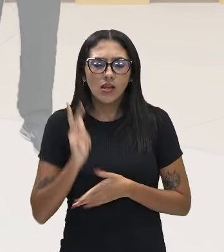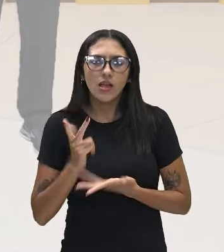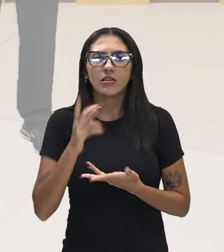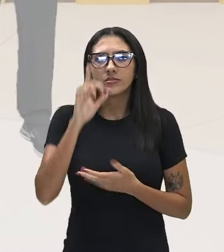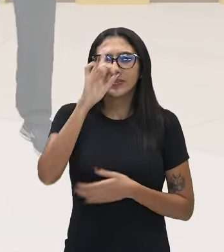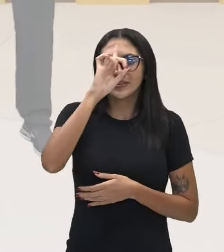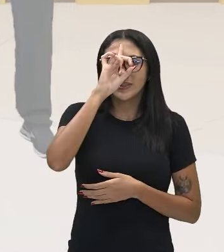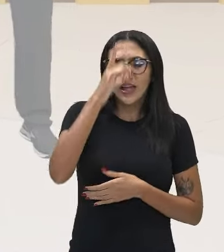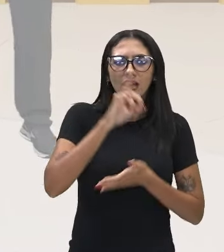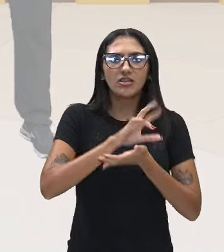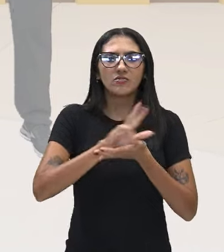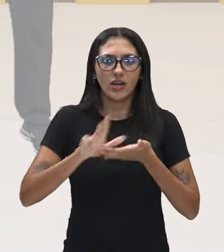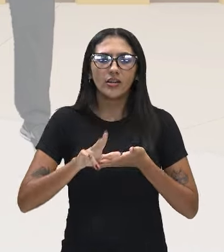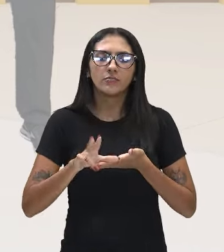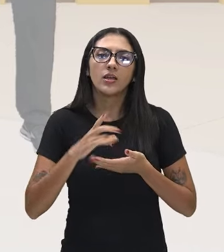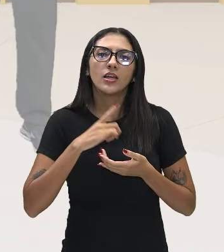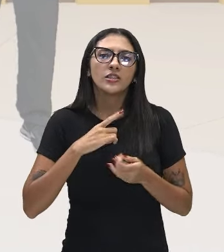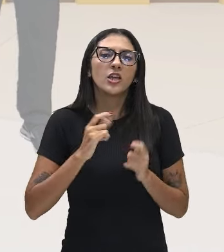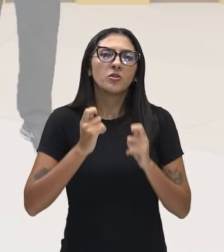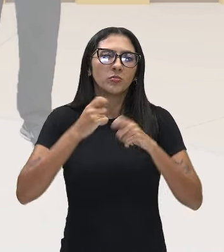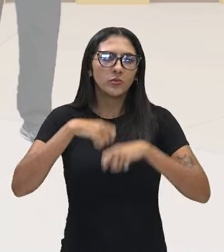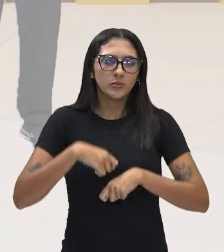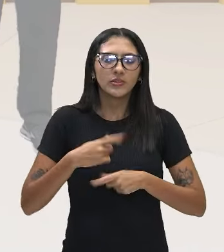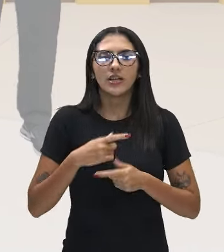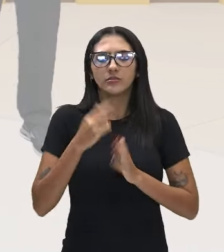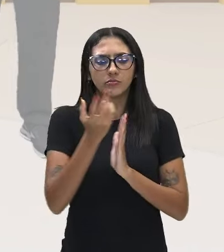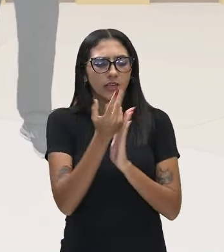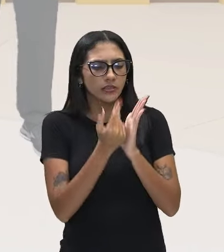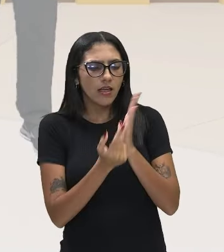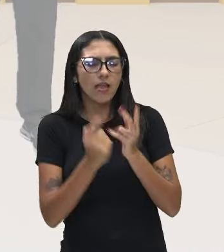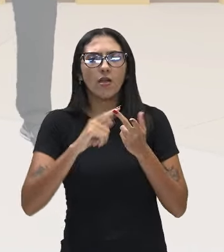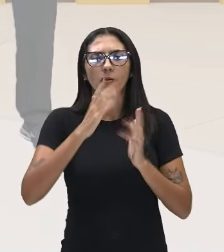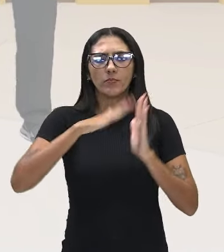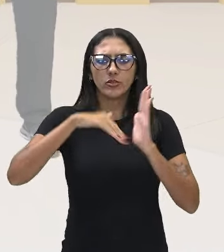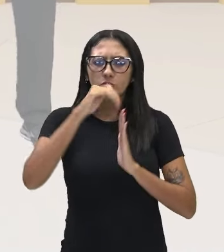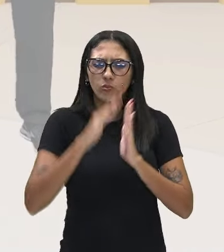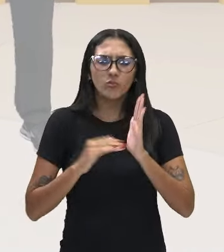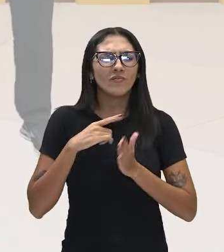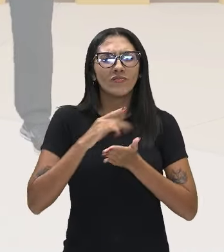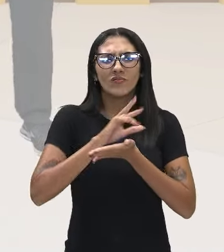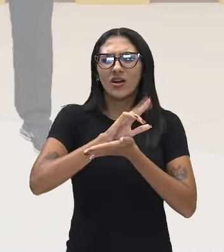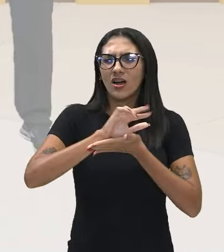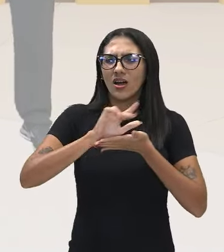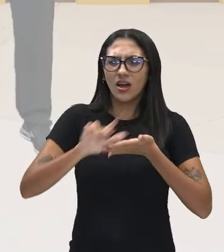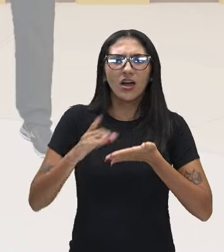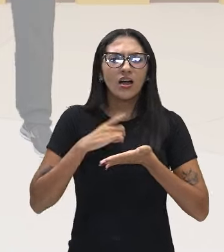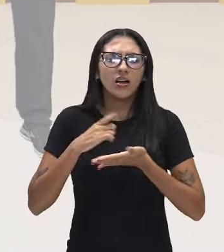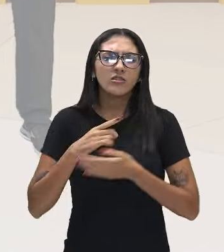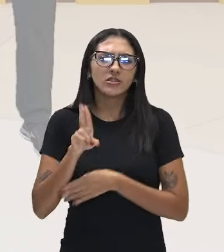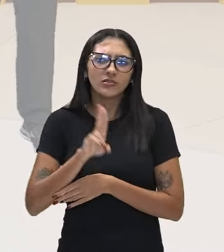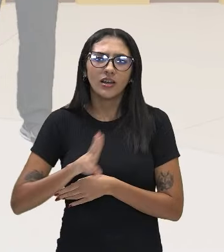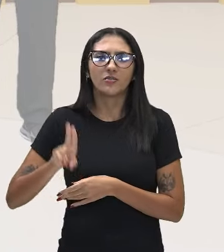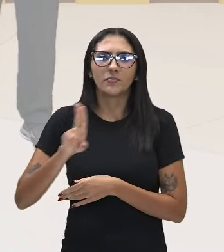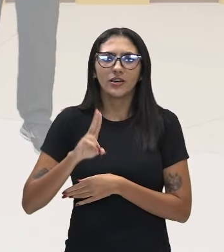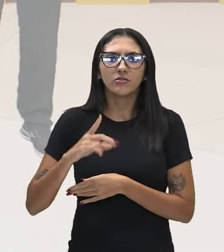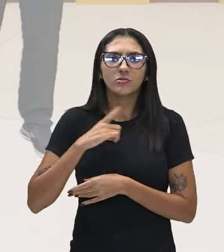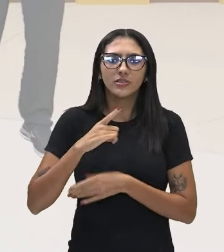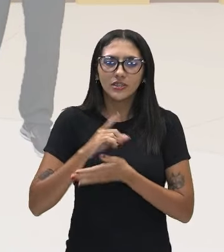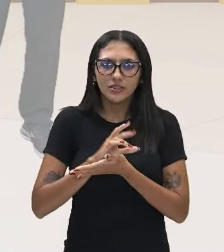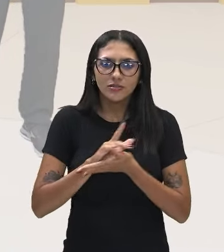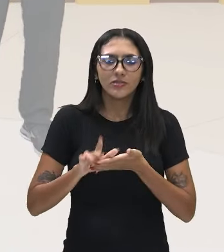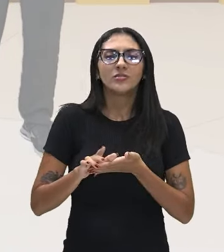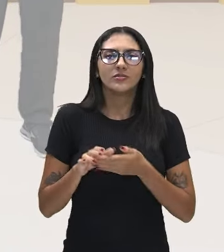inovação. A gente tem formas de desenhos, pinturas que utilizam né, esses elementos da natureza que a gente